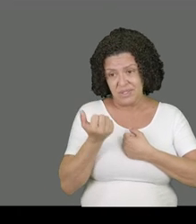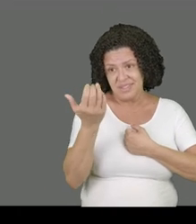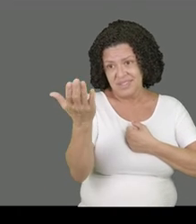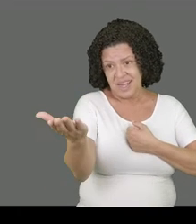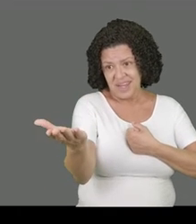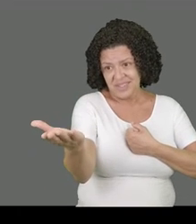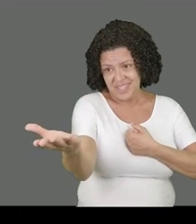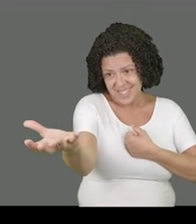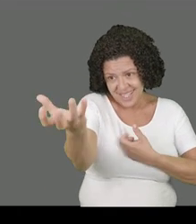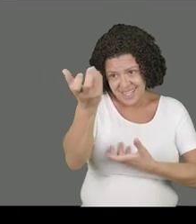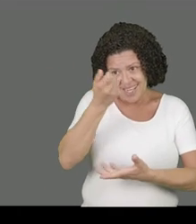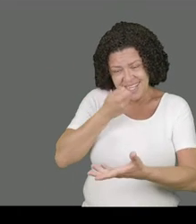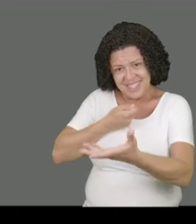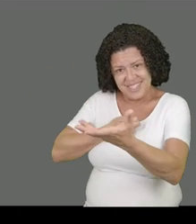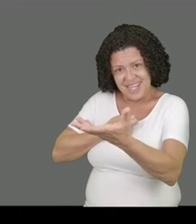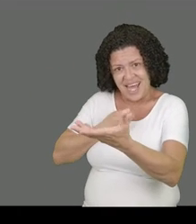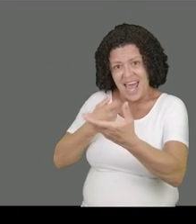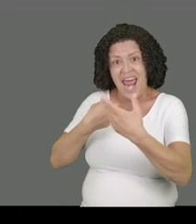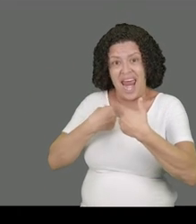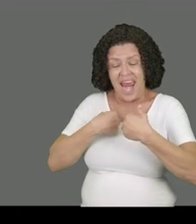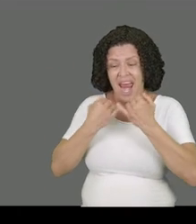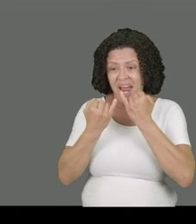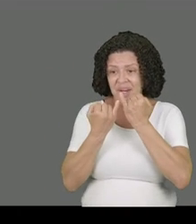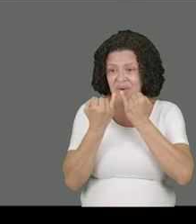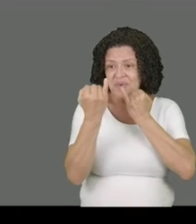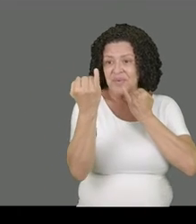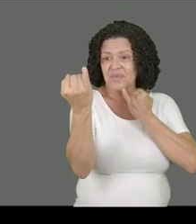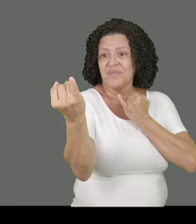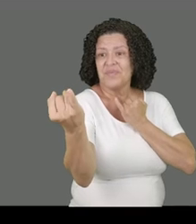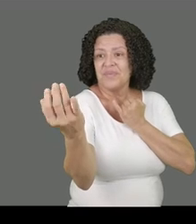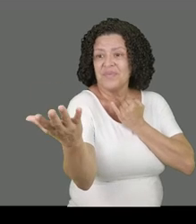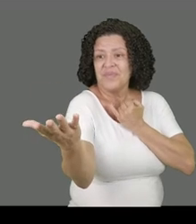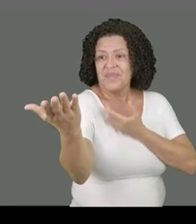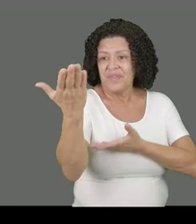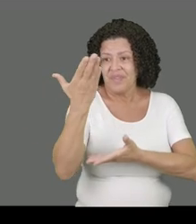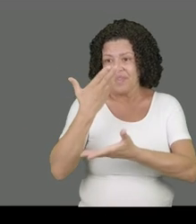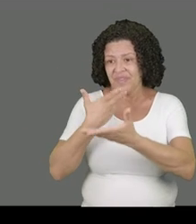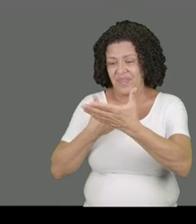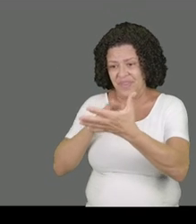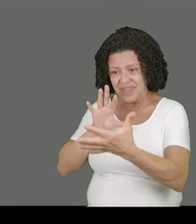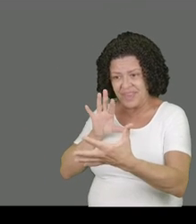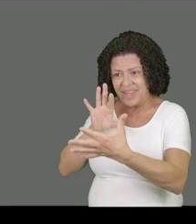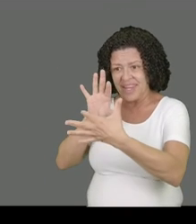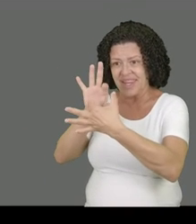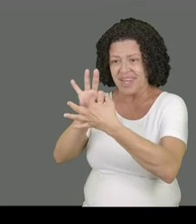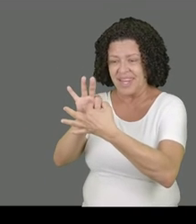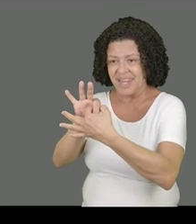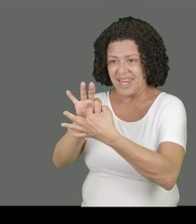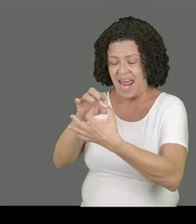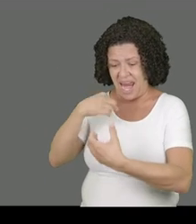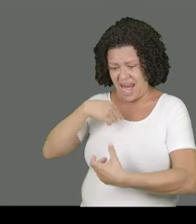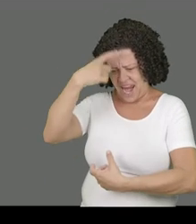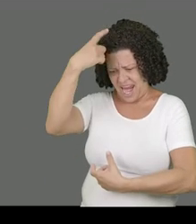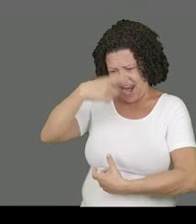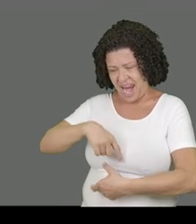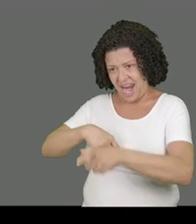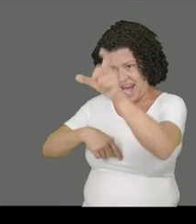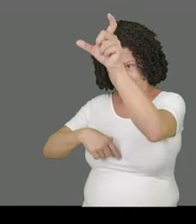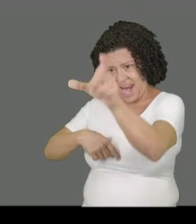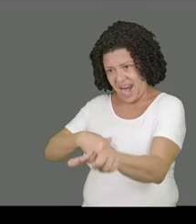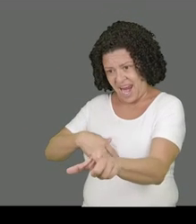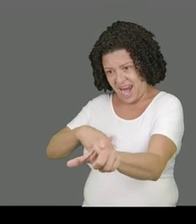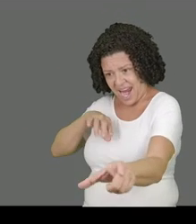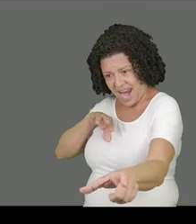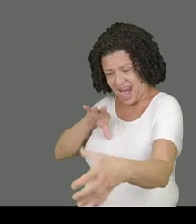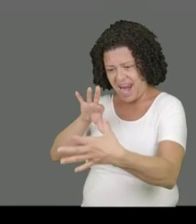é dando que se recebe. É sendo a ponte para uma outra pessoa, ou seja, sendo aquela